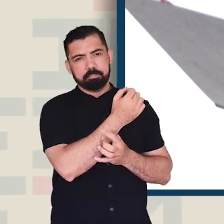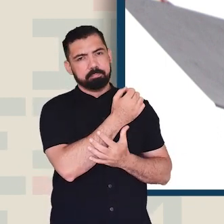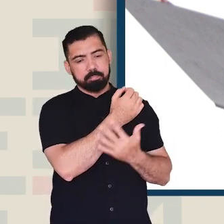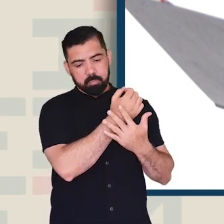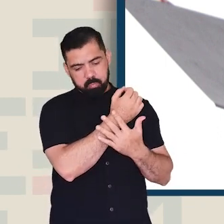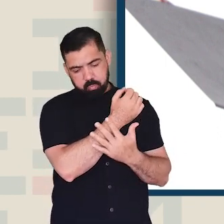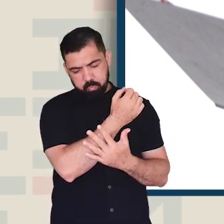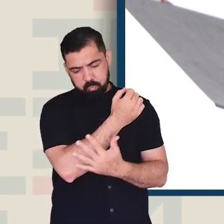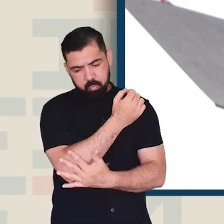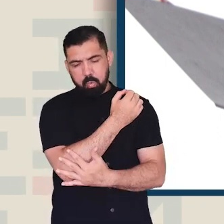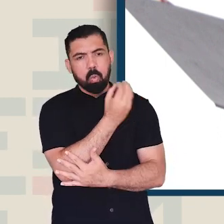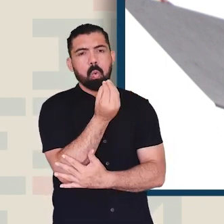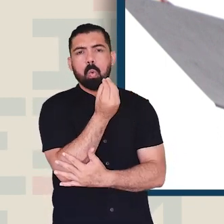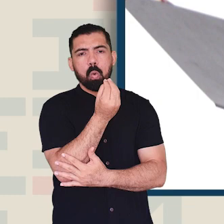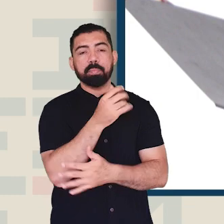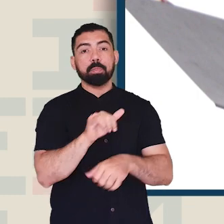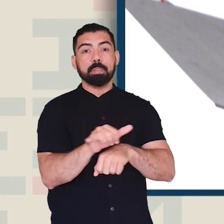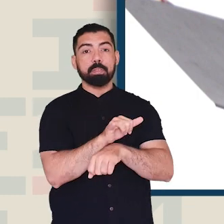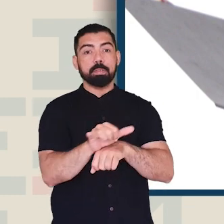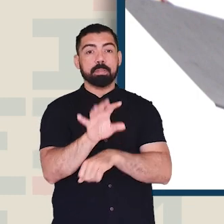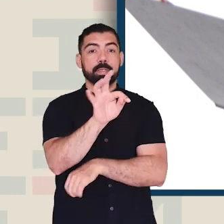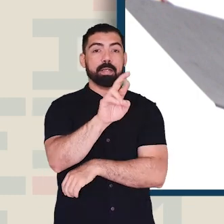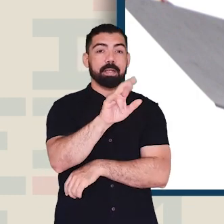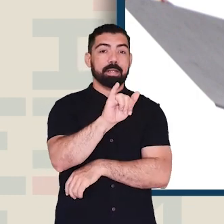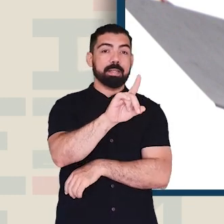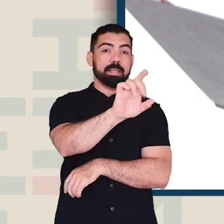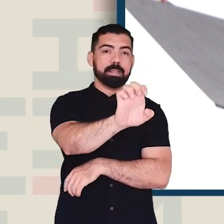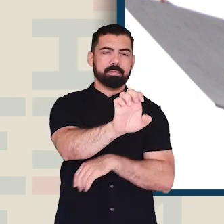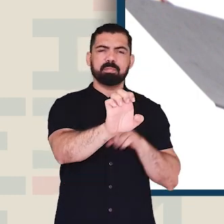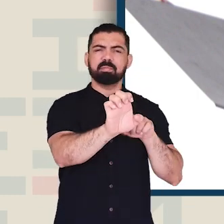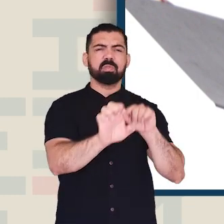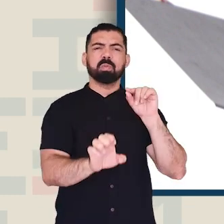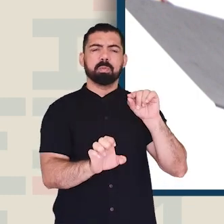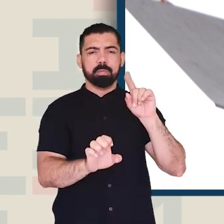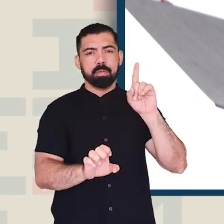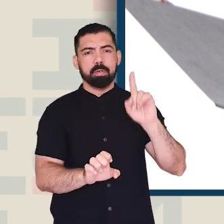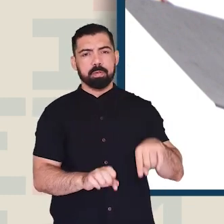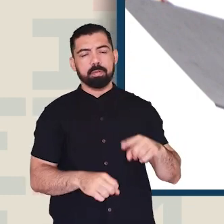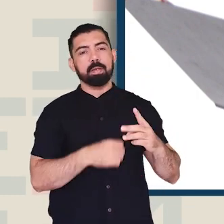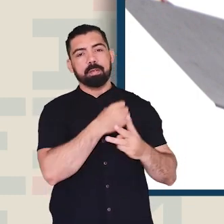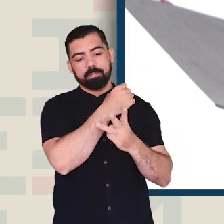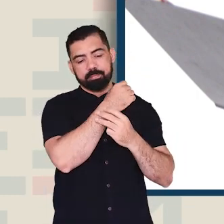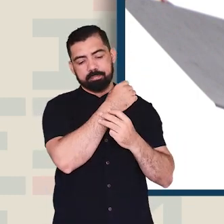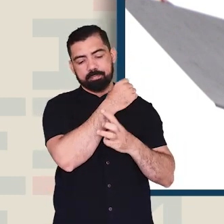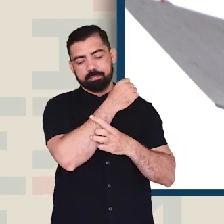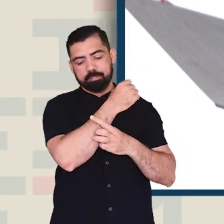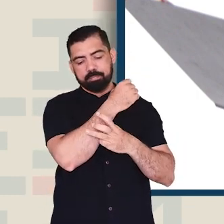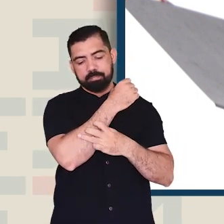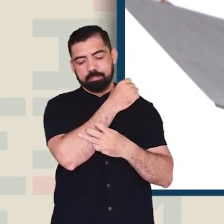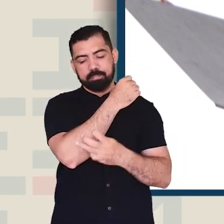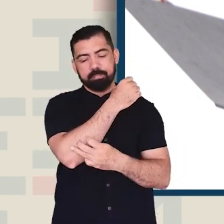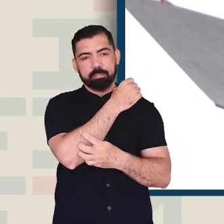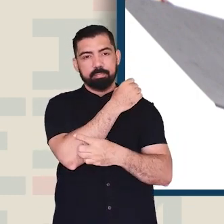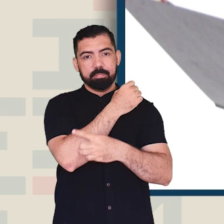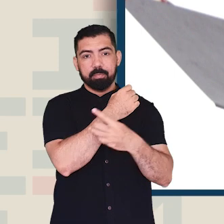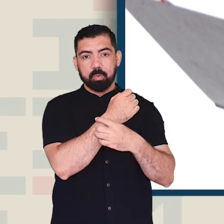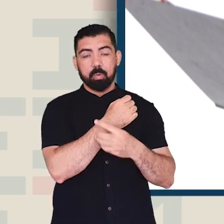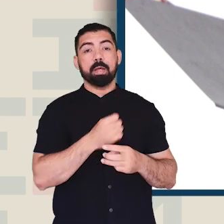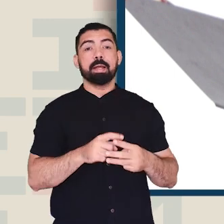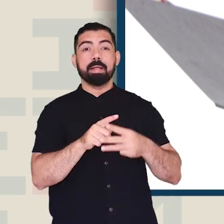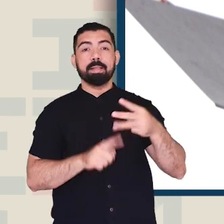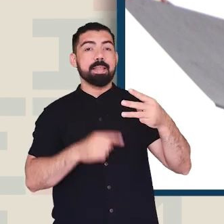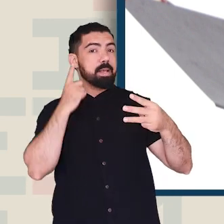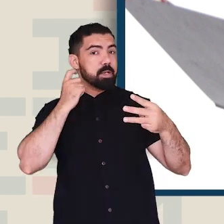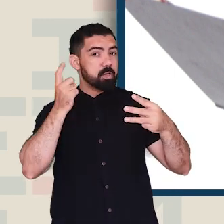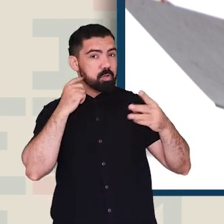por tríades, né? O que são tríades? Tríades são entidades de 3 sons derivados de uma escala, né? Então,